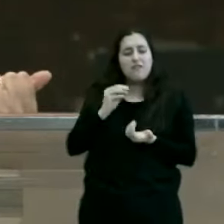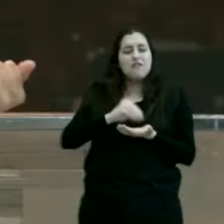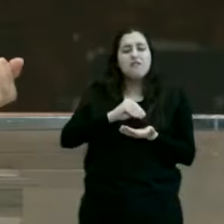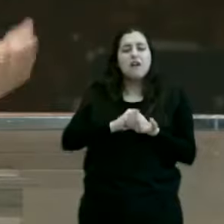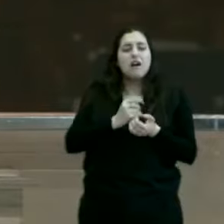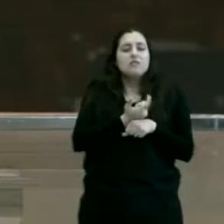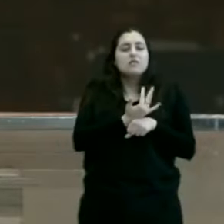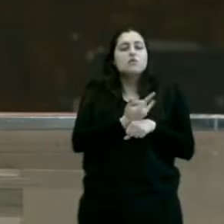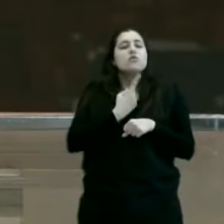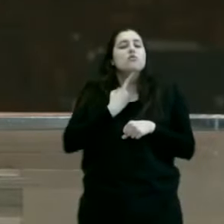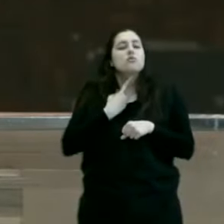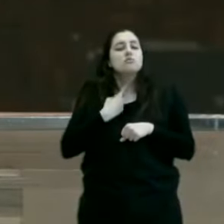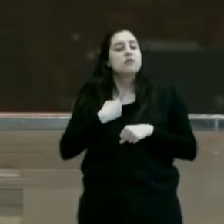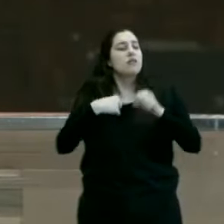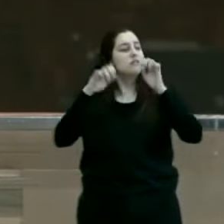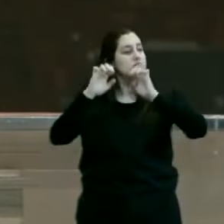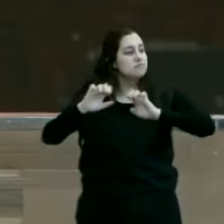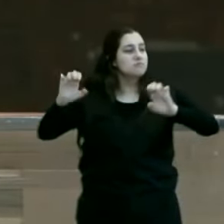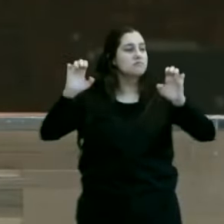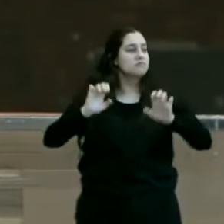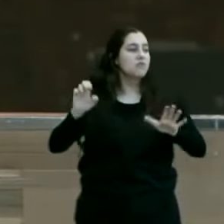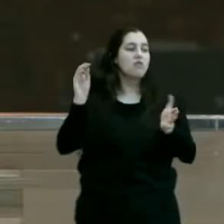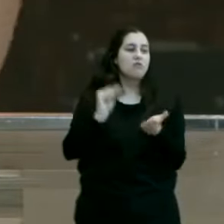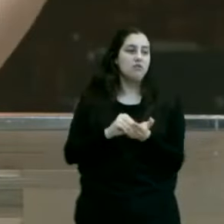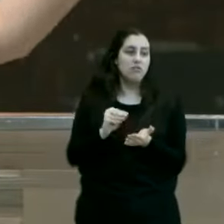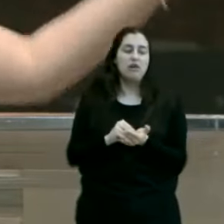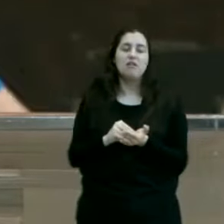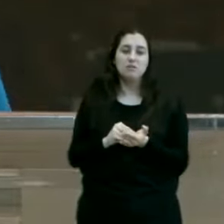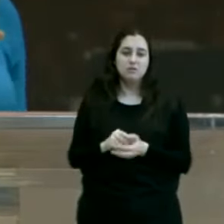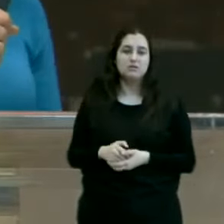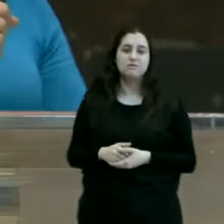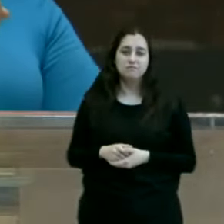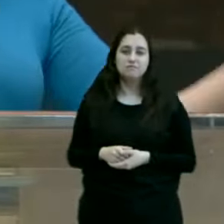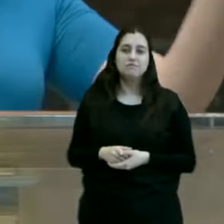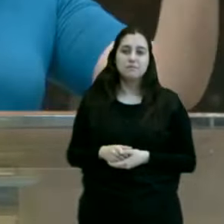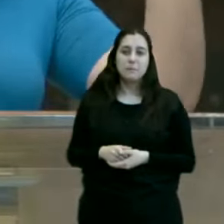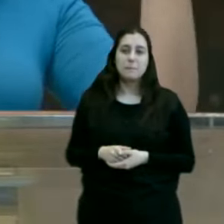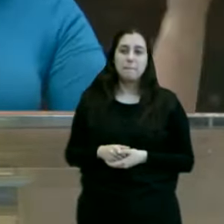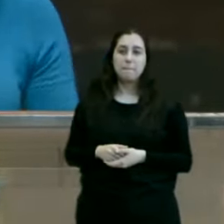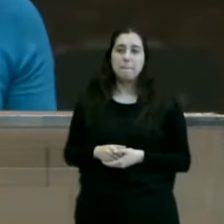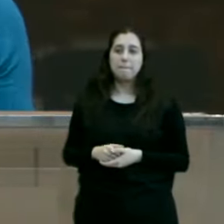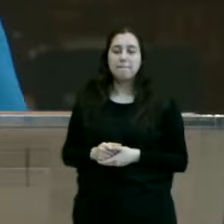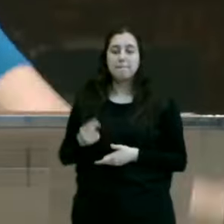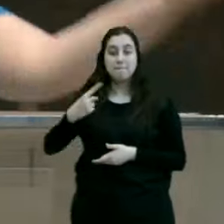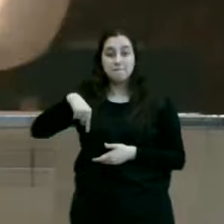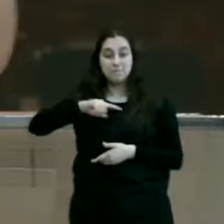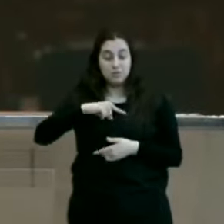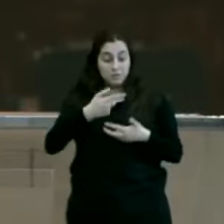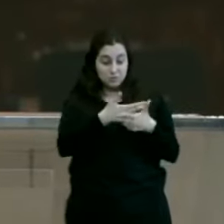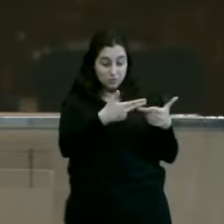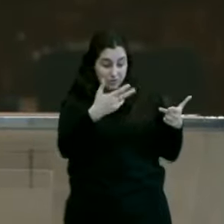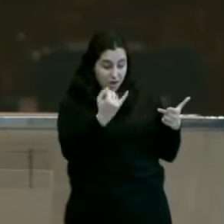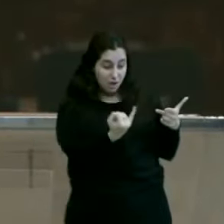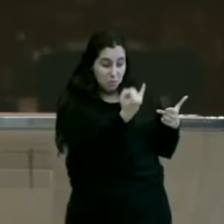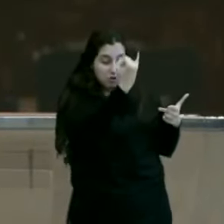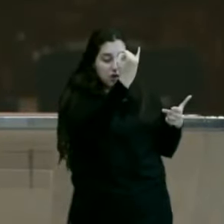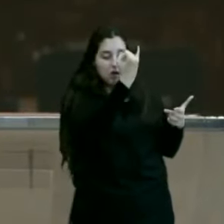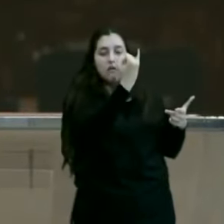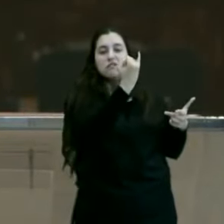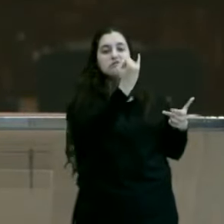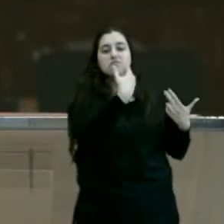ardor, perdeu a chama. Nós tornamos as coisas sagradas